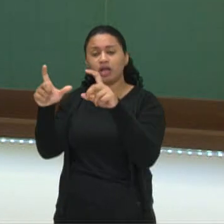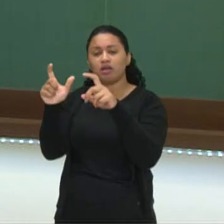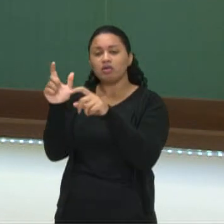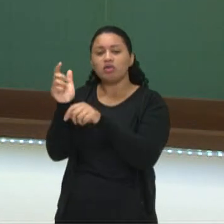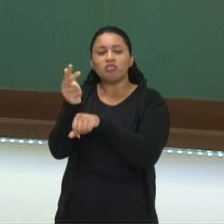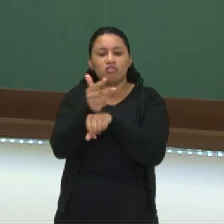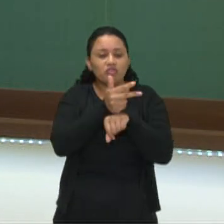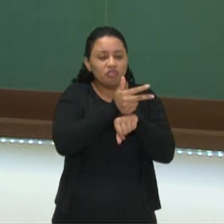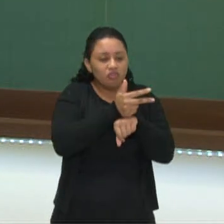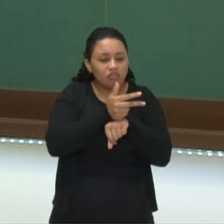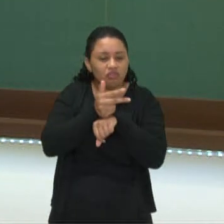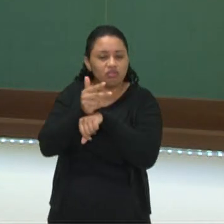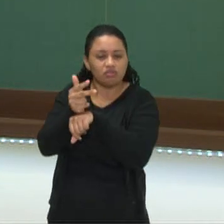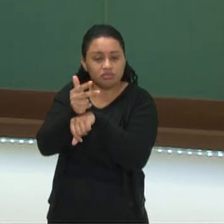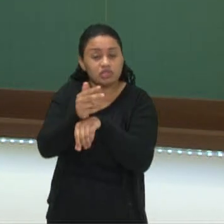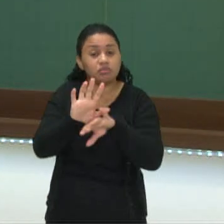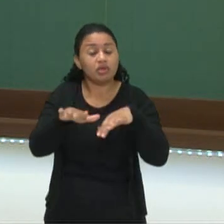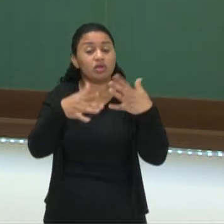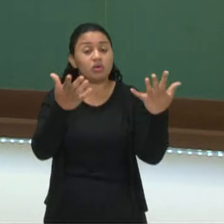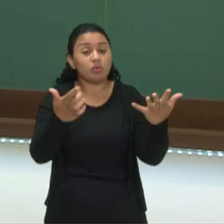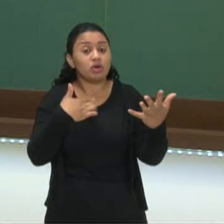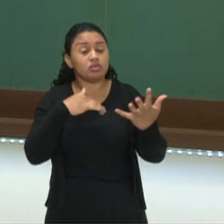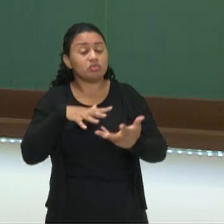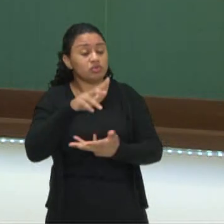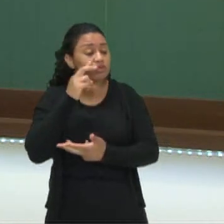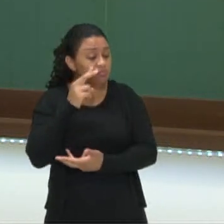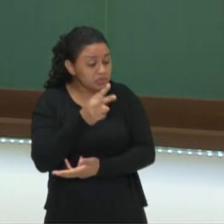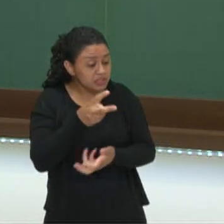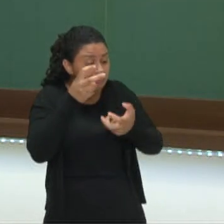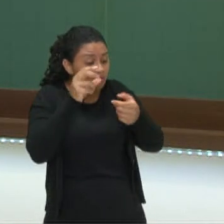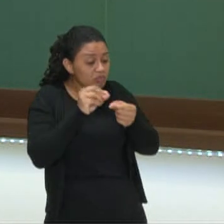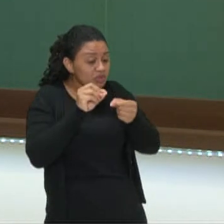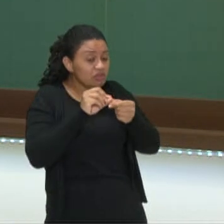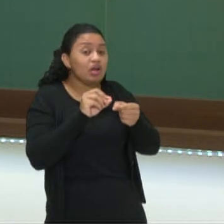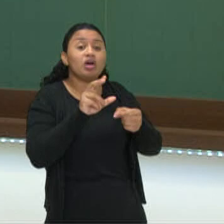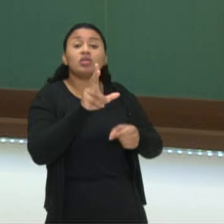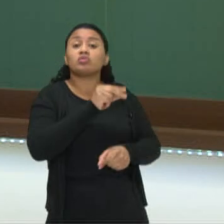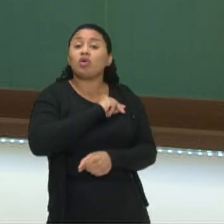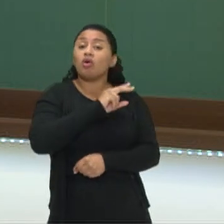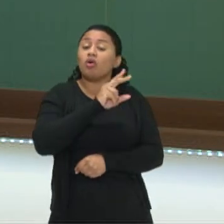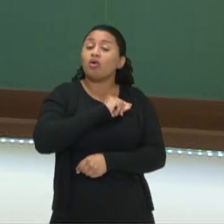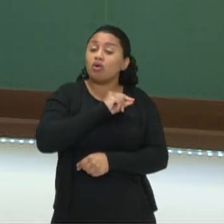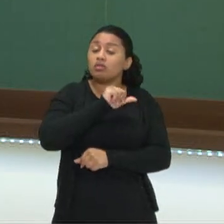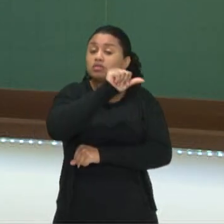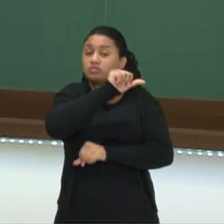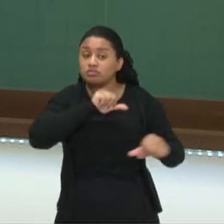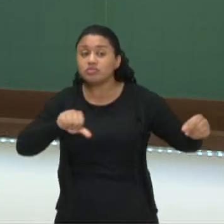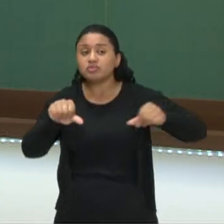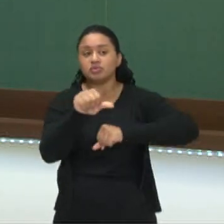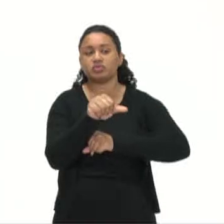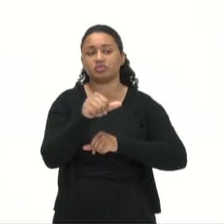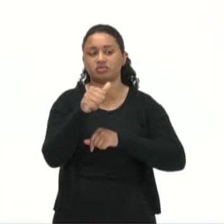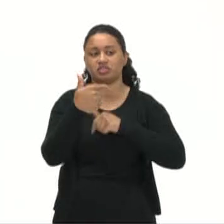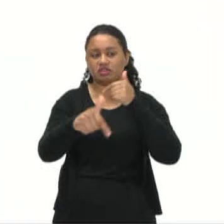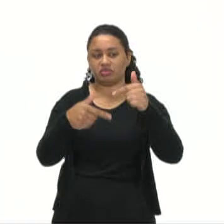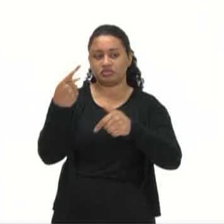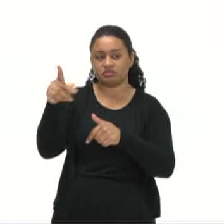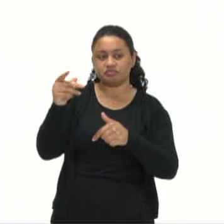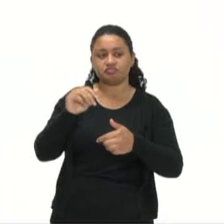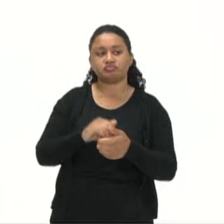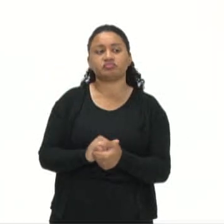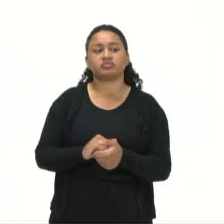dele também, e quando o mundo vê como é que ele constrói a obra, daí pronto. Nisso, deu uma transformação na carreira dele. Daí,